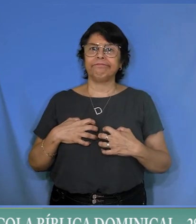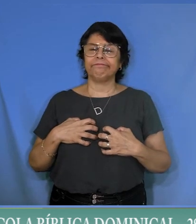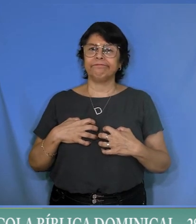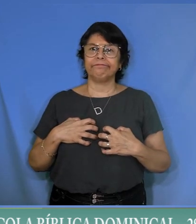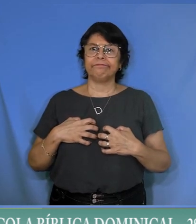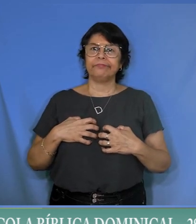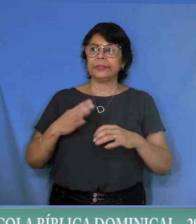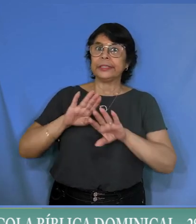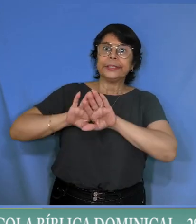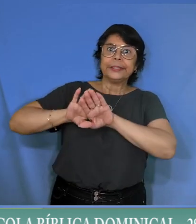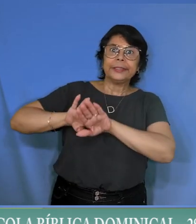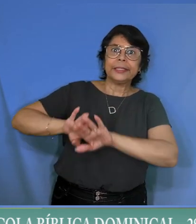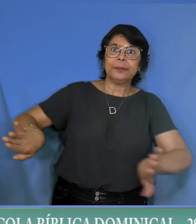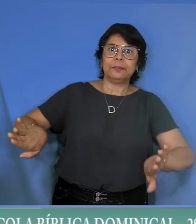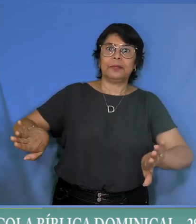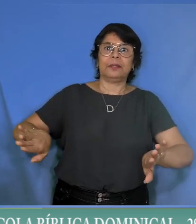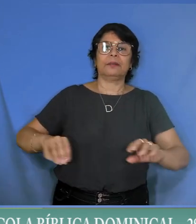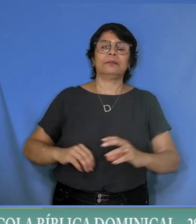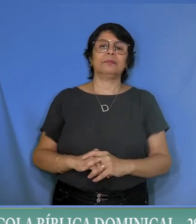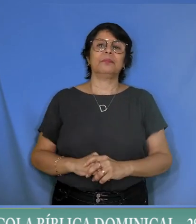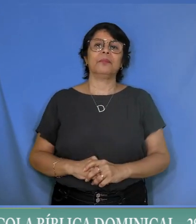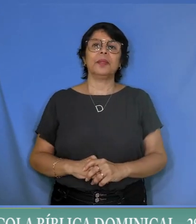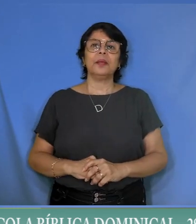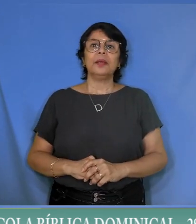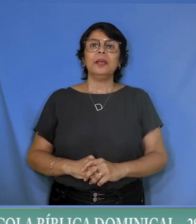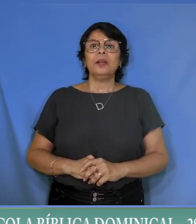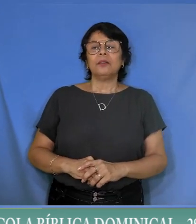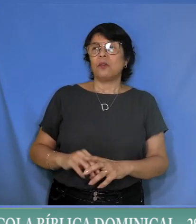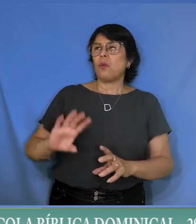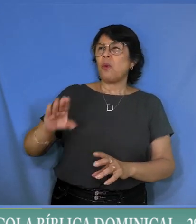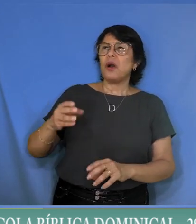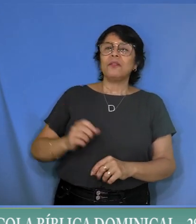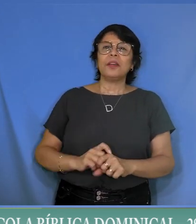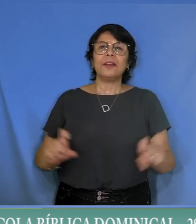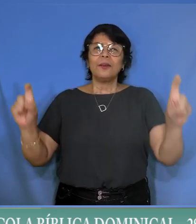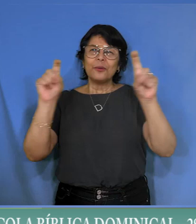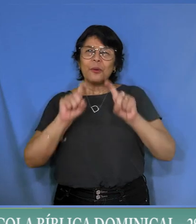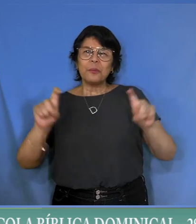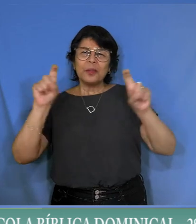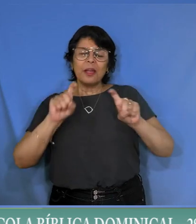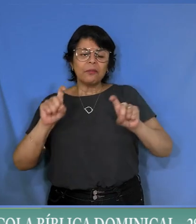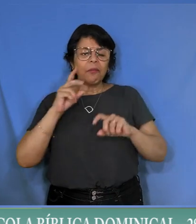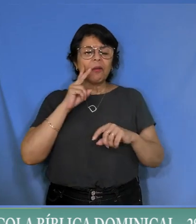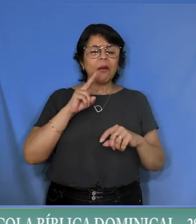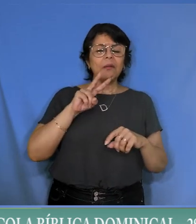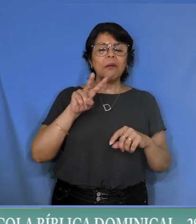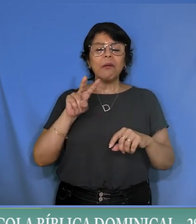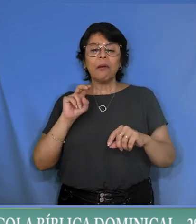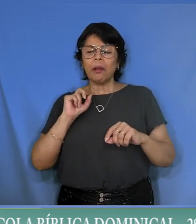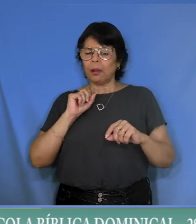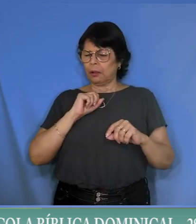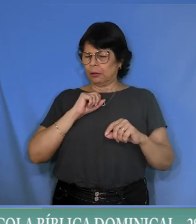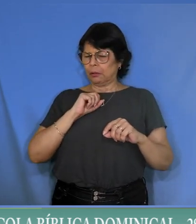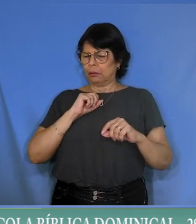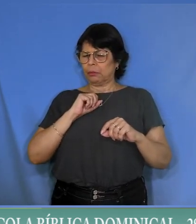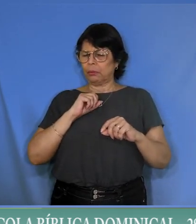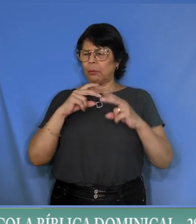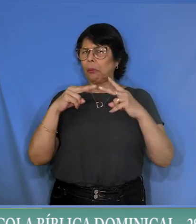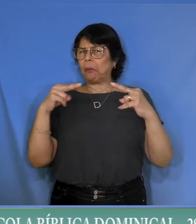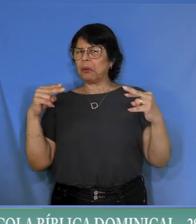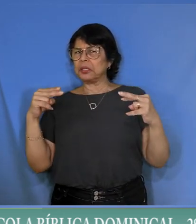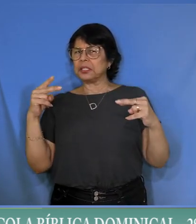aquele que é a habitação santa do Espírito Santo. Como é que nós vamos misturar o